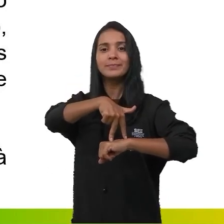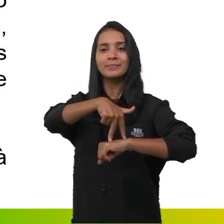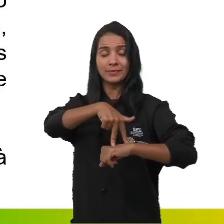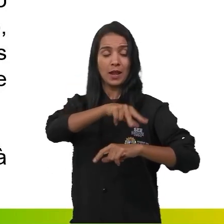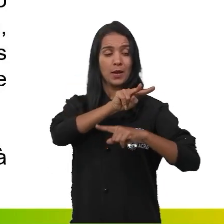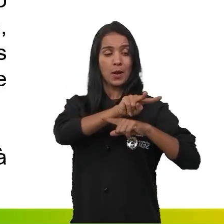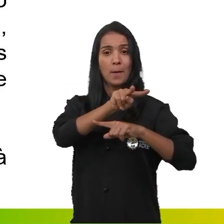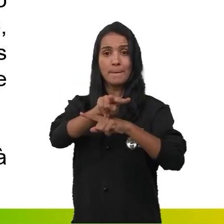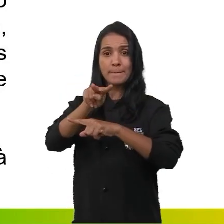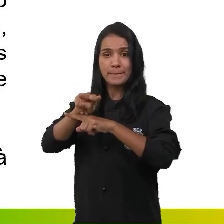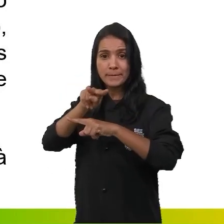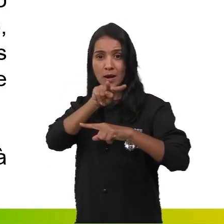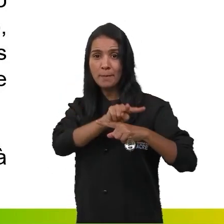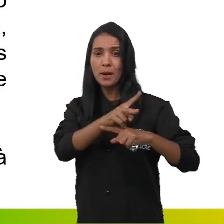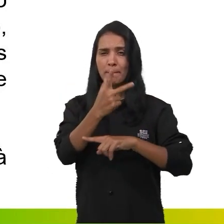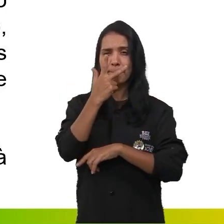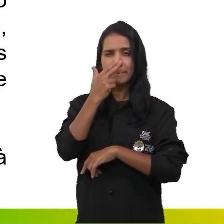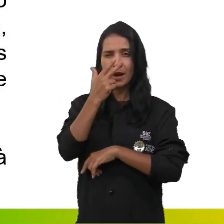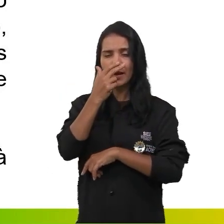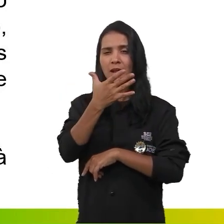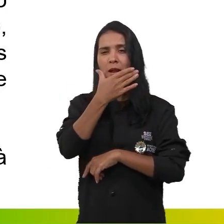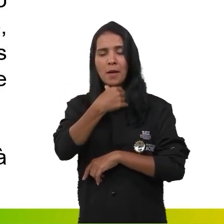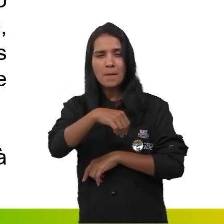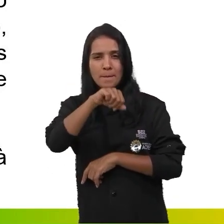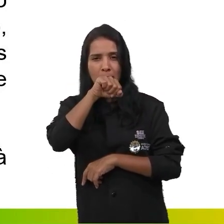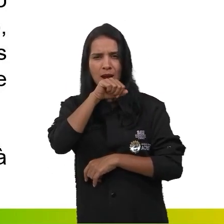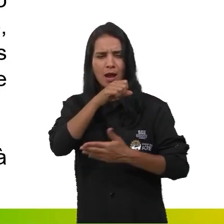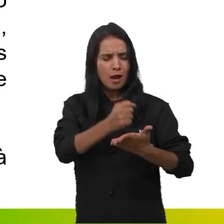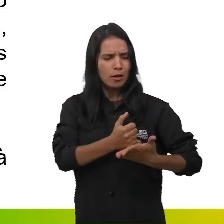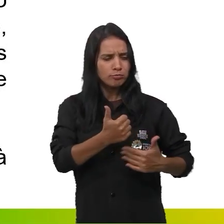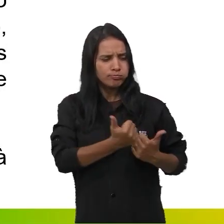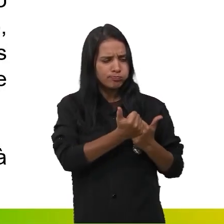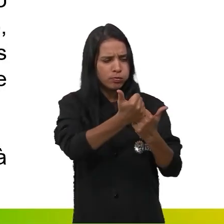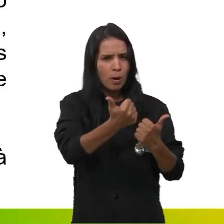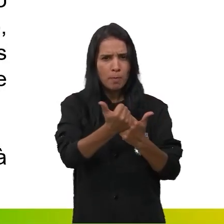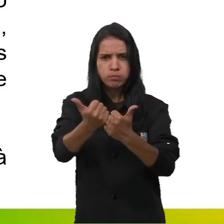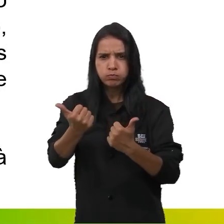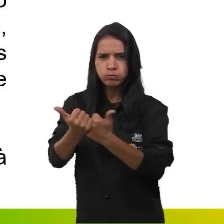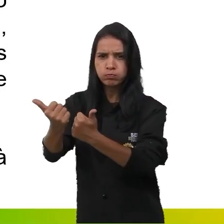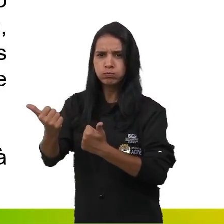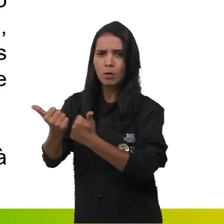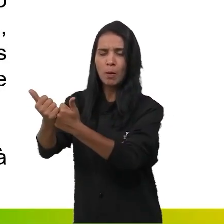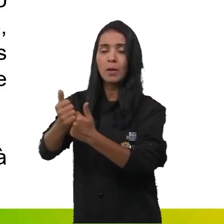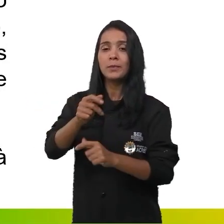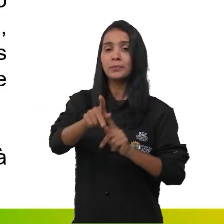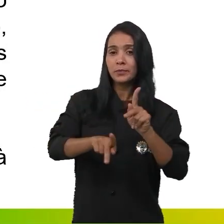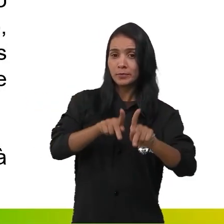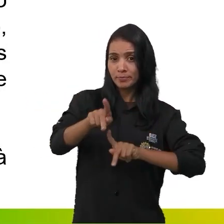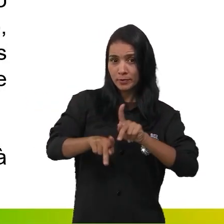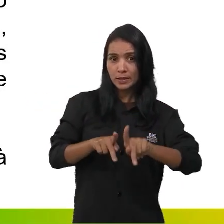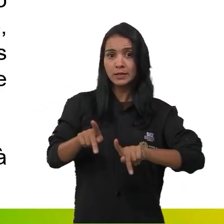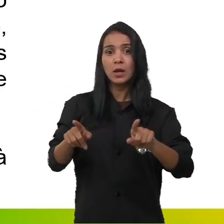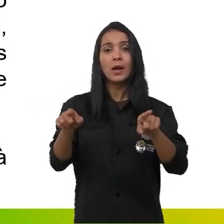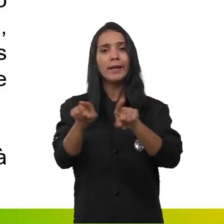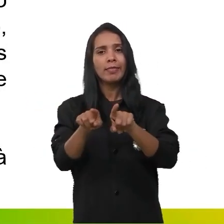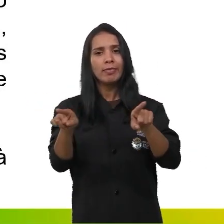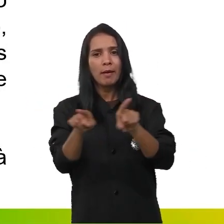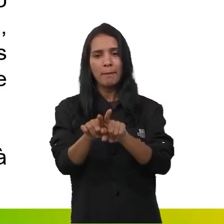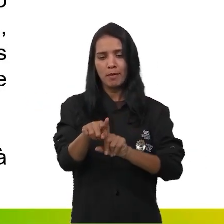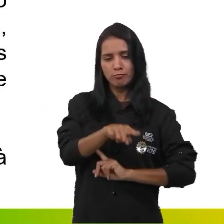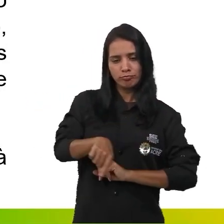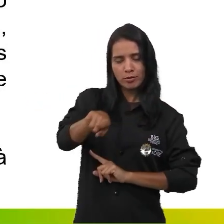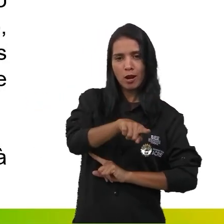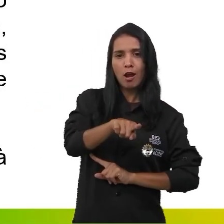um pai, oferecendo apoio e benefícios à população, e que essa população